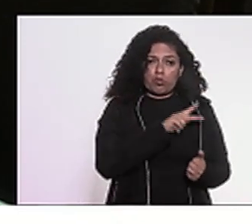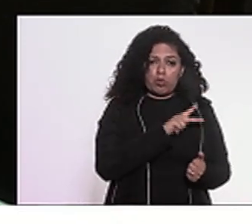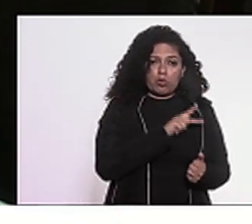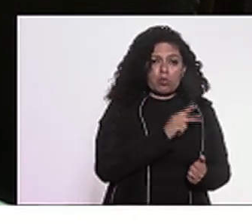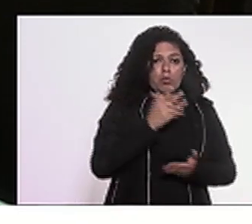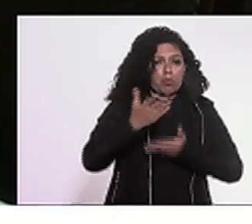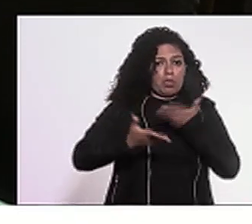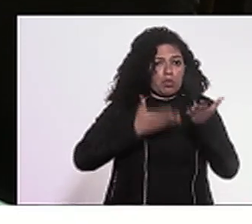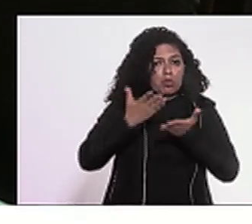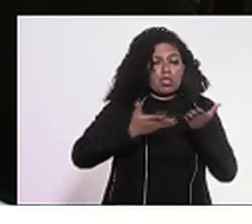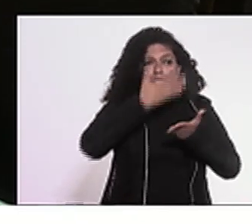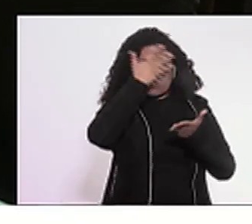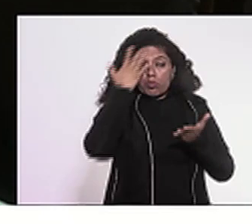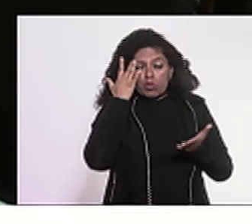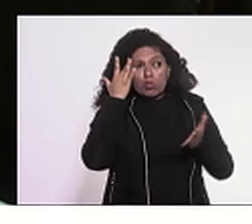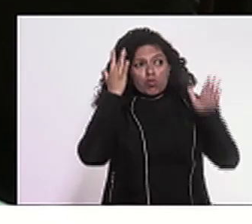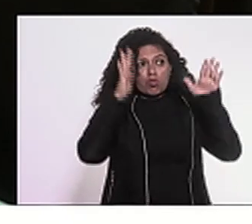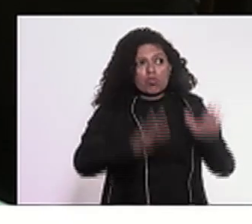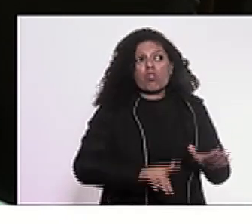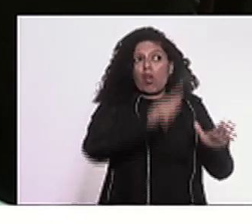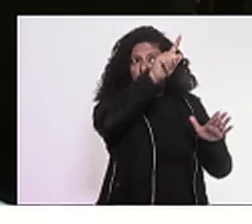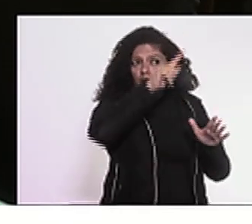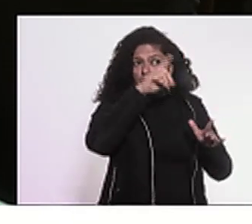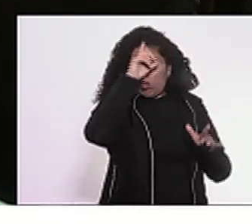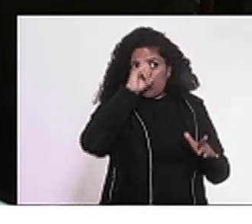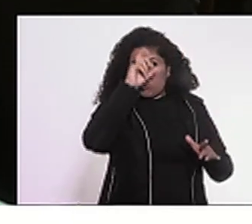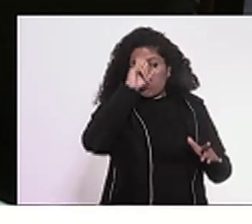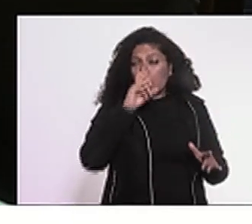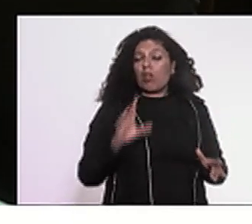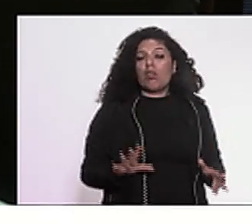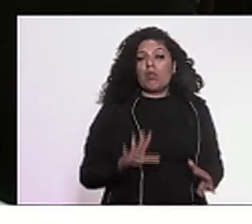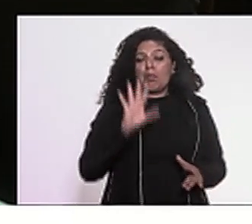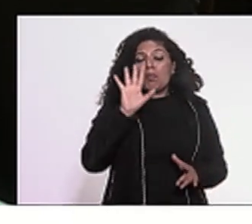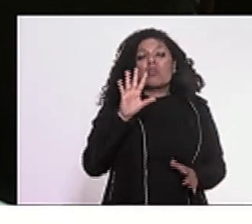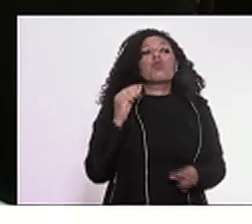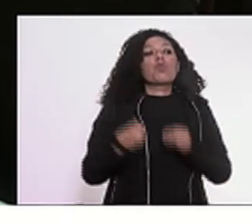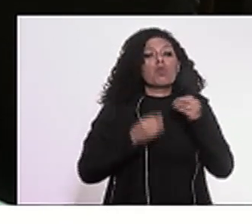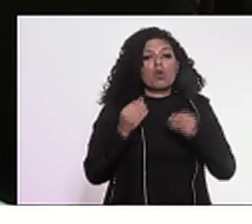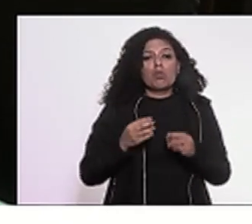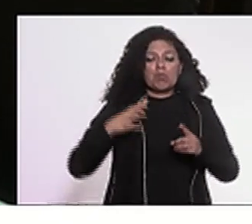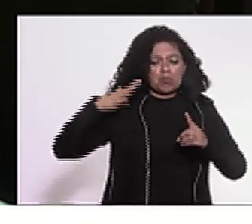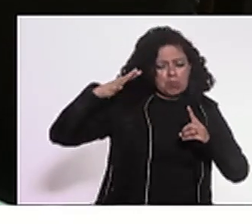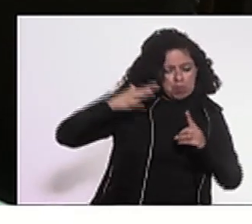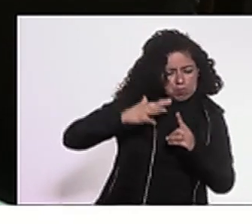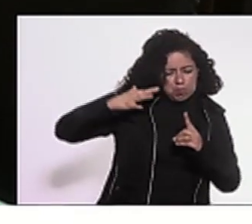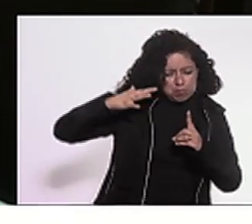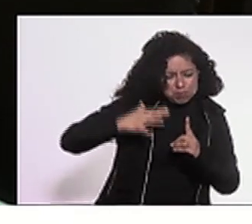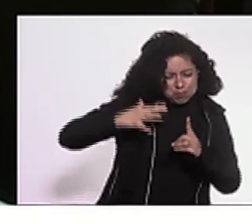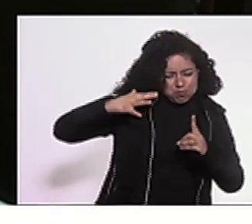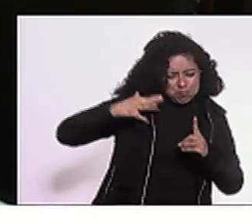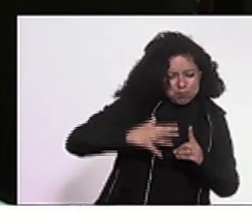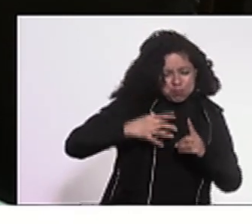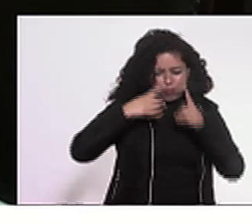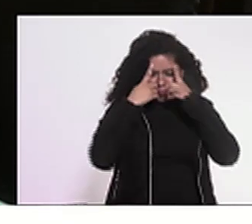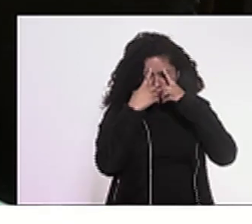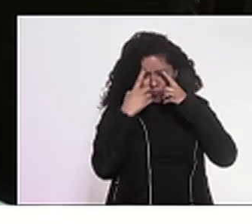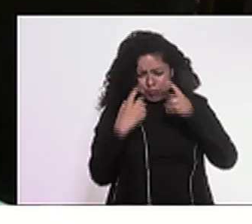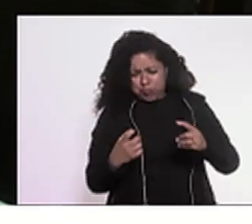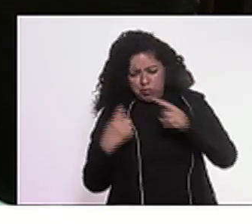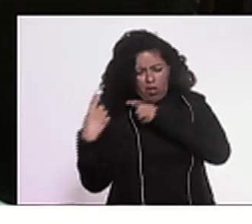daqueles pacientes que se encontravam lá. E mesmo assim nós fomos assediados com toda forma de